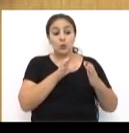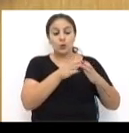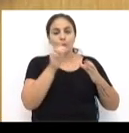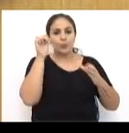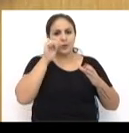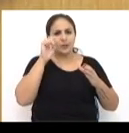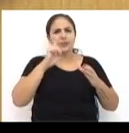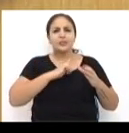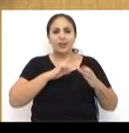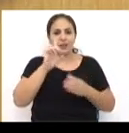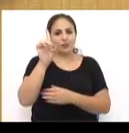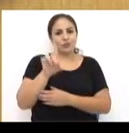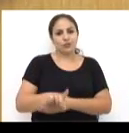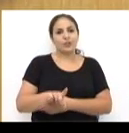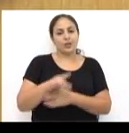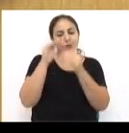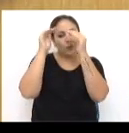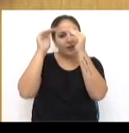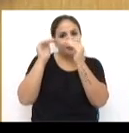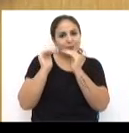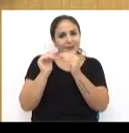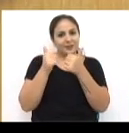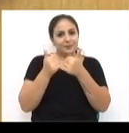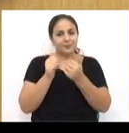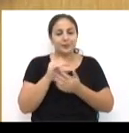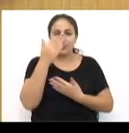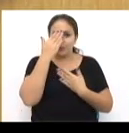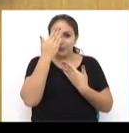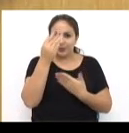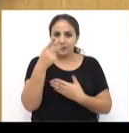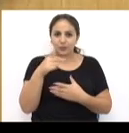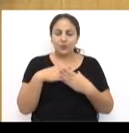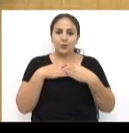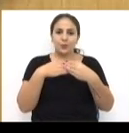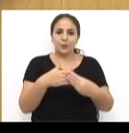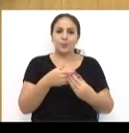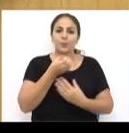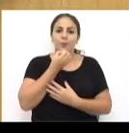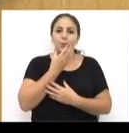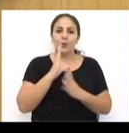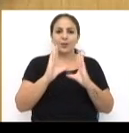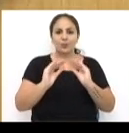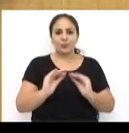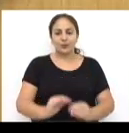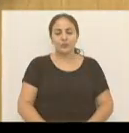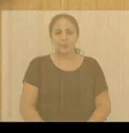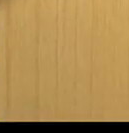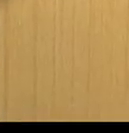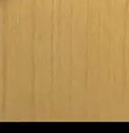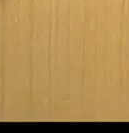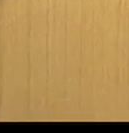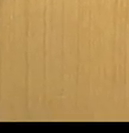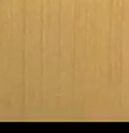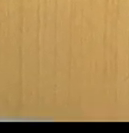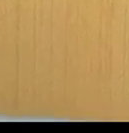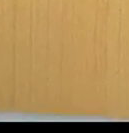feminina tenha todos os seus direitos respeitados. Obrigada pela sua companhia e uma ótima noite.